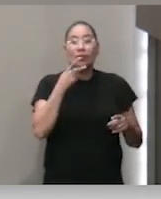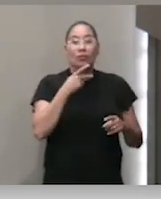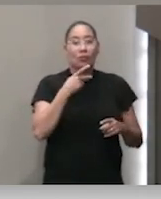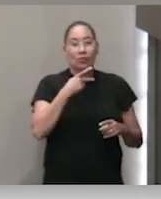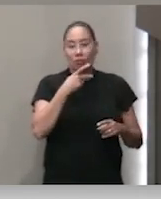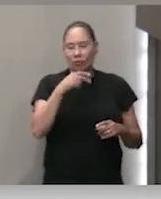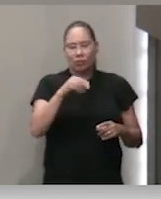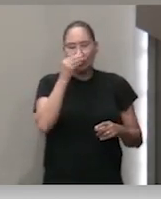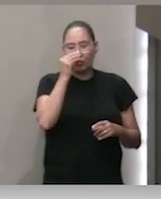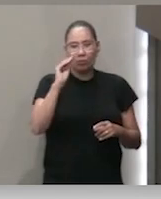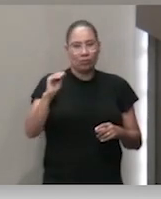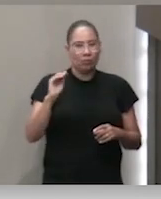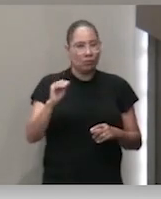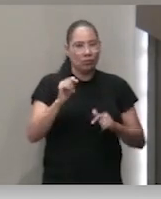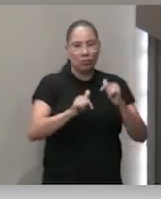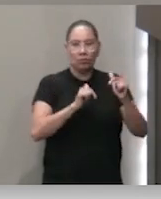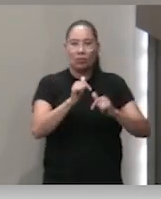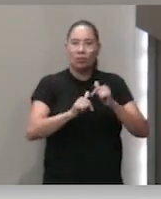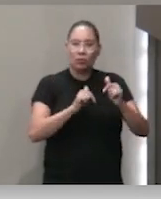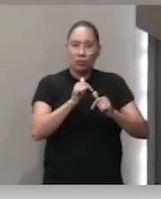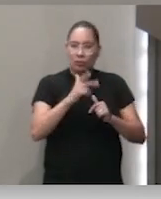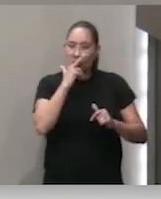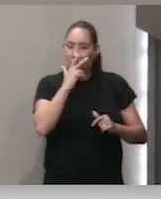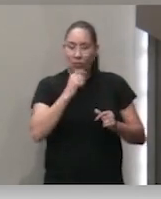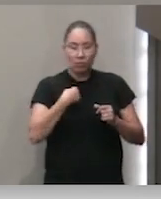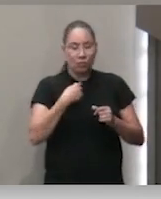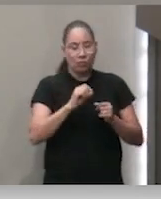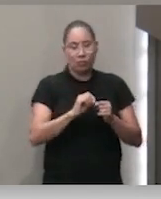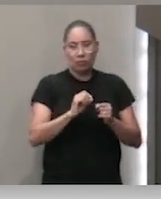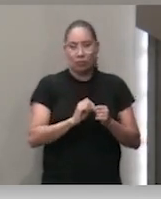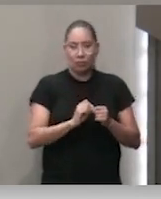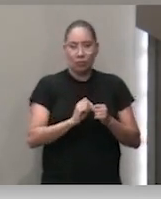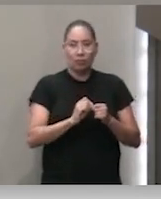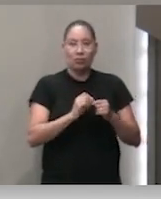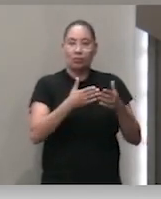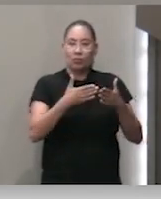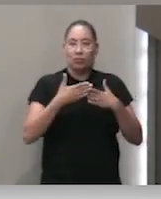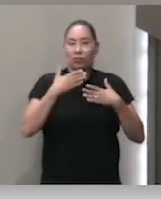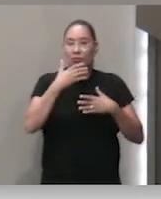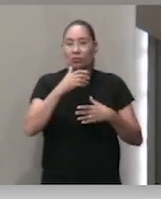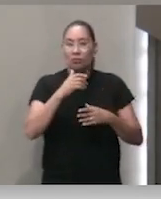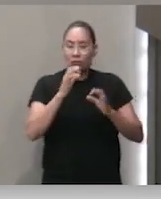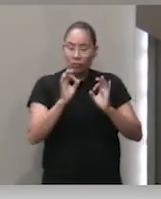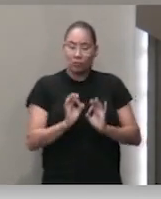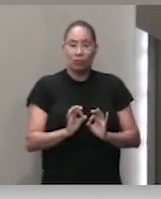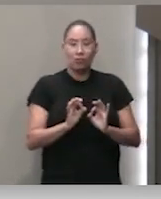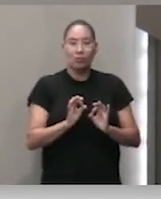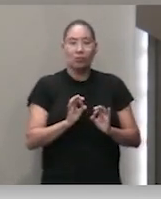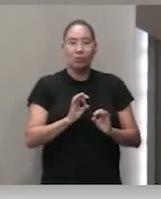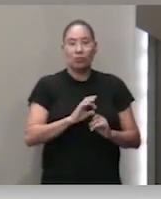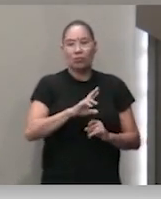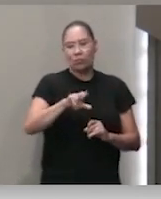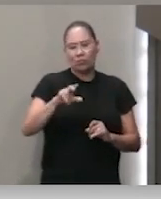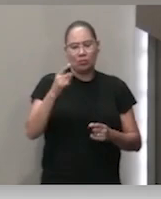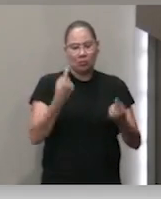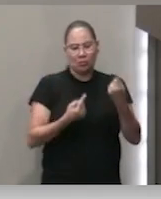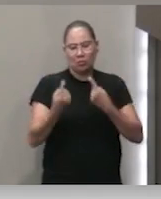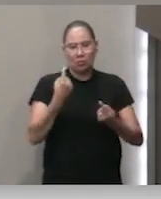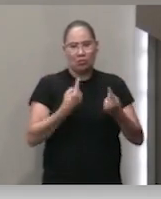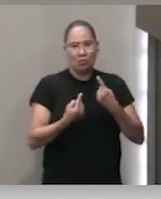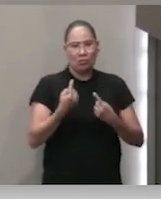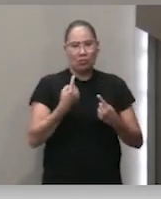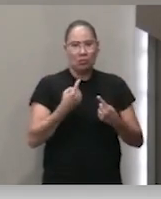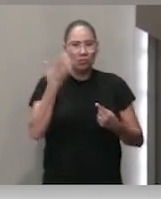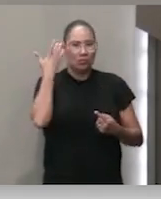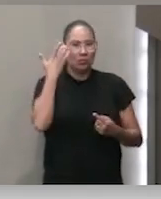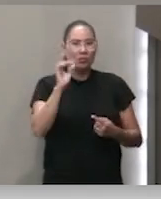bola. Trabalhe com a proteção séria como eu faço. Eu trabalho com proteção séria, não alguma meia dúzia aí de que não